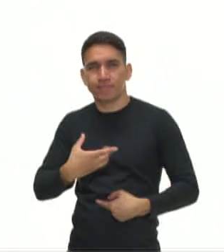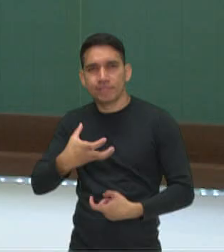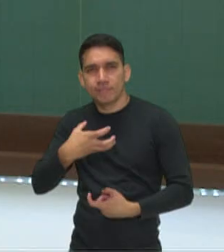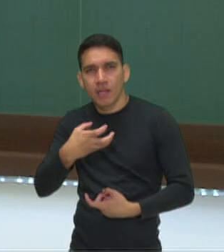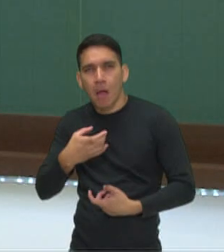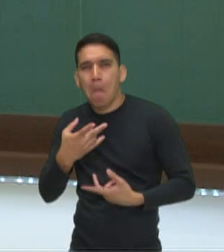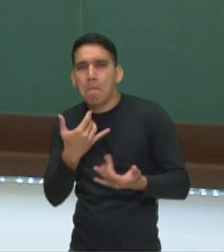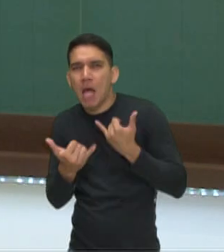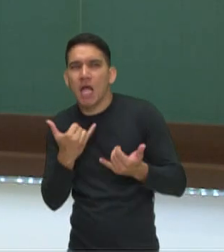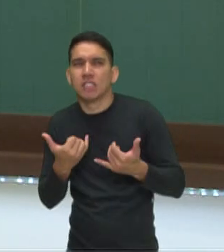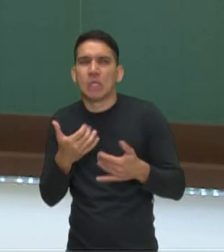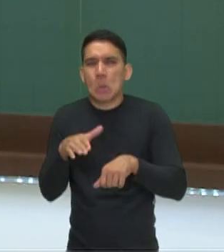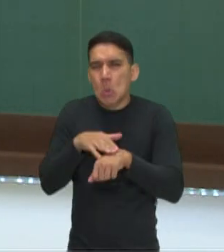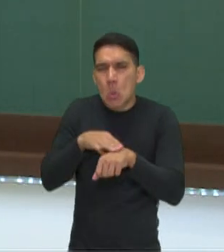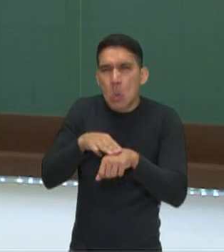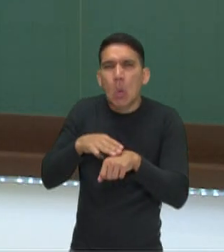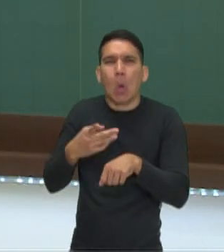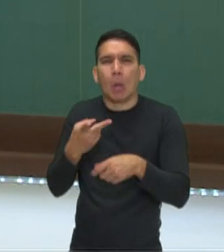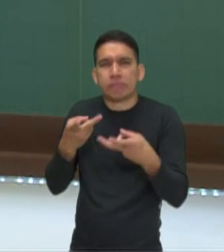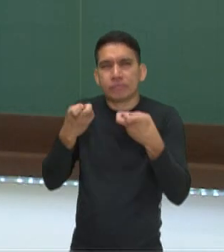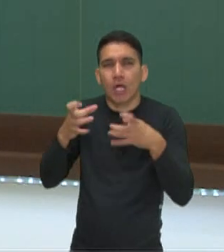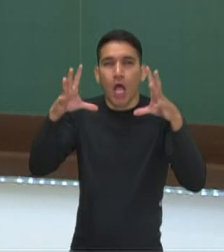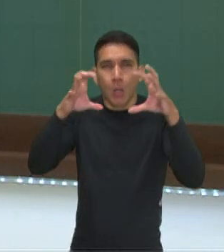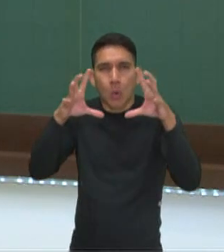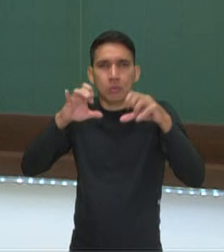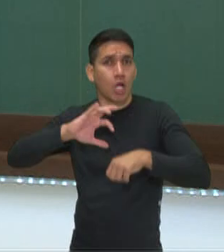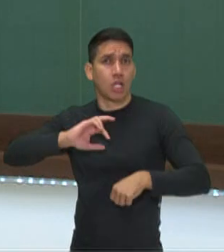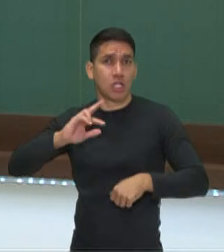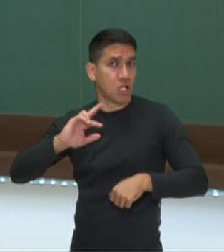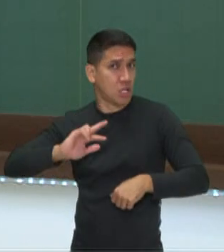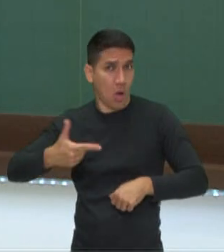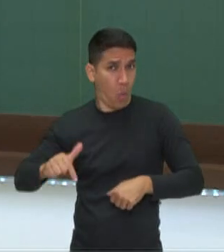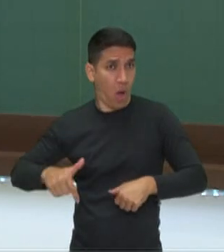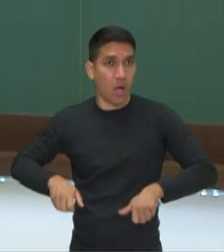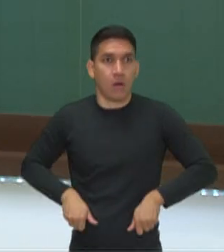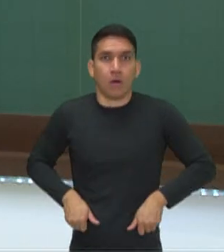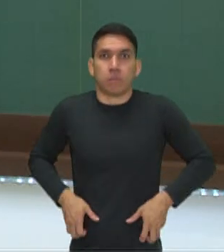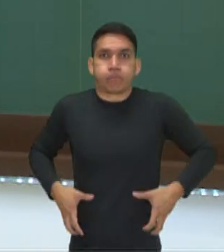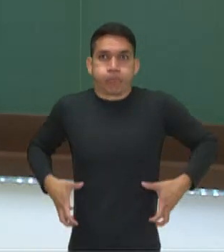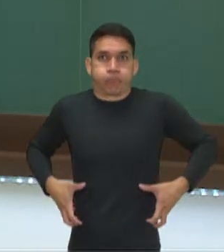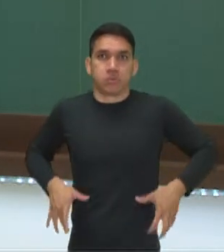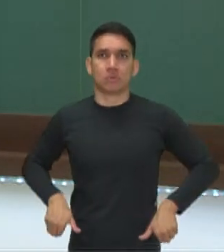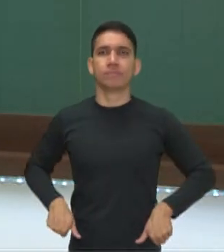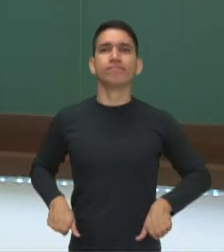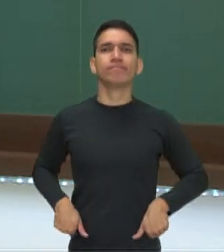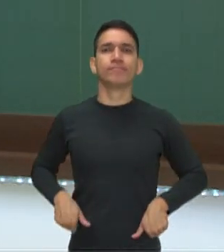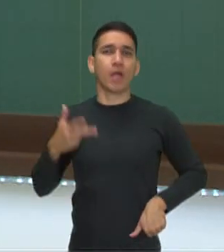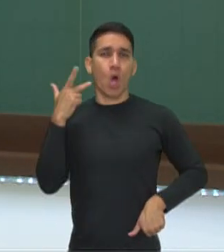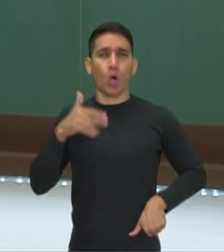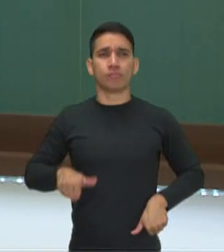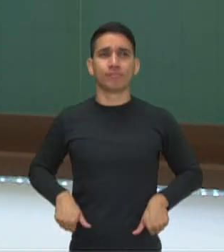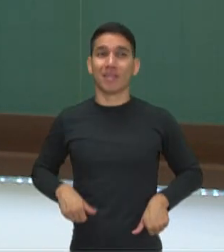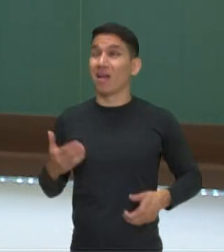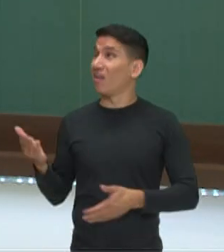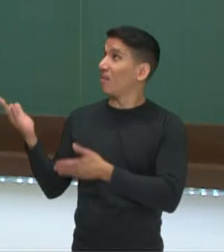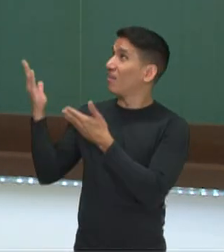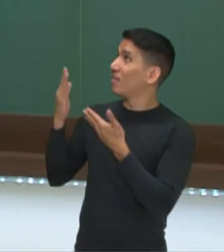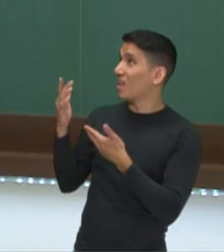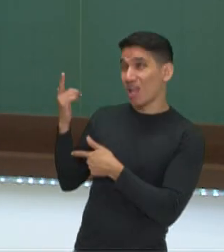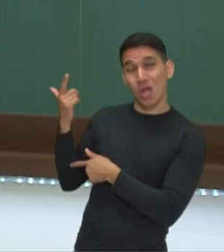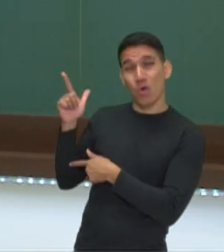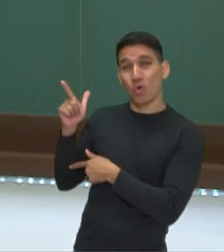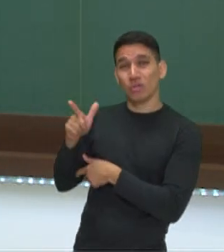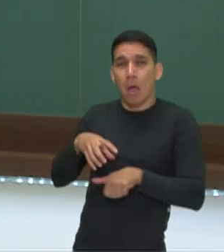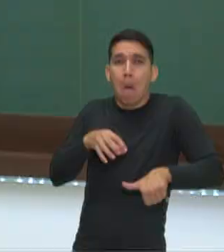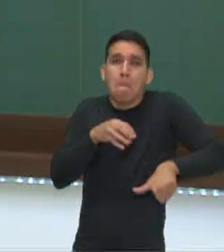meio bordô, escura, ele não tá inchado, como você consegue ver na imagem. E aqui, olha só, um rim